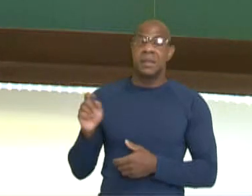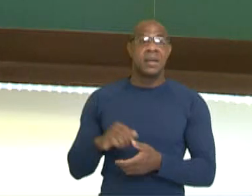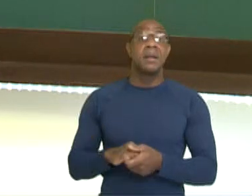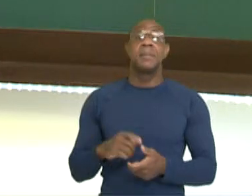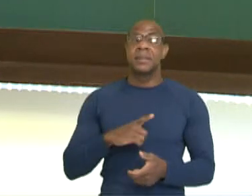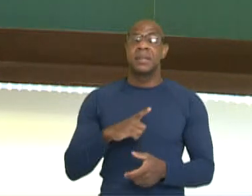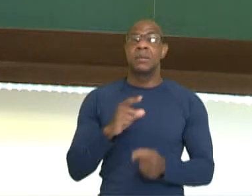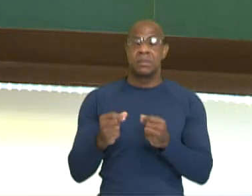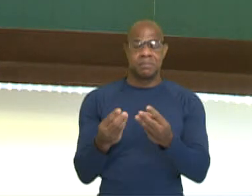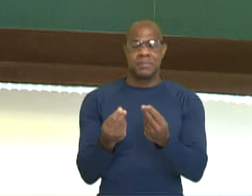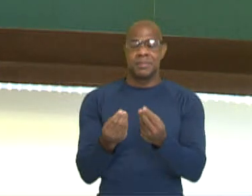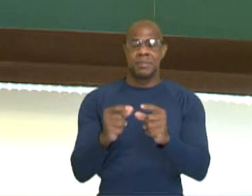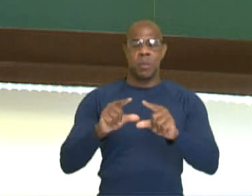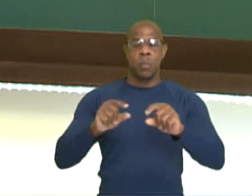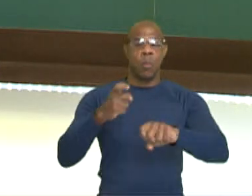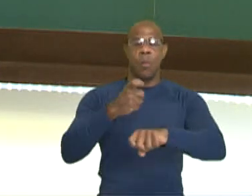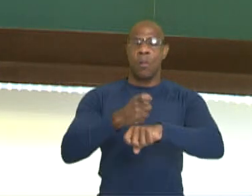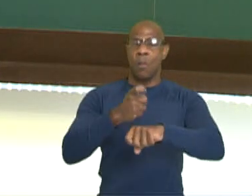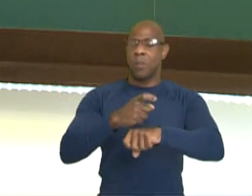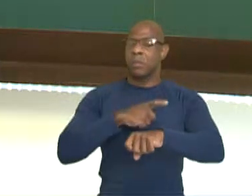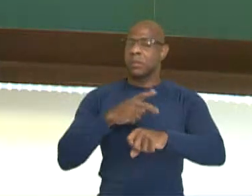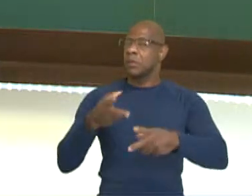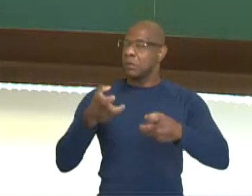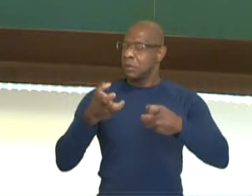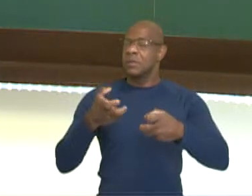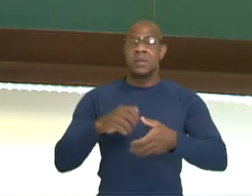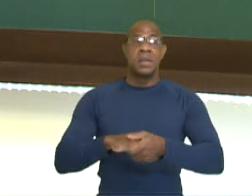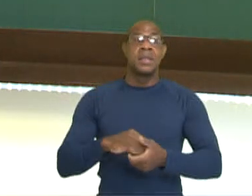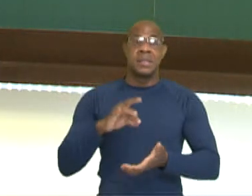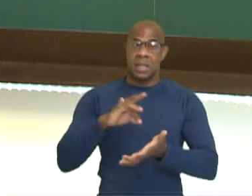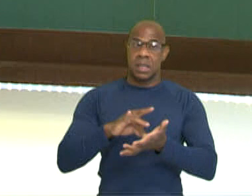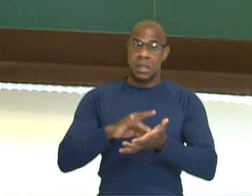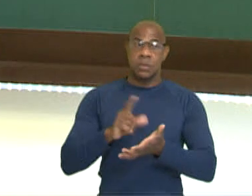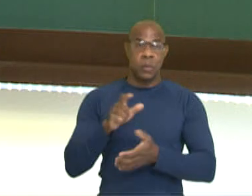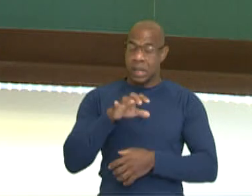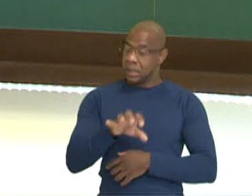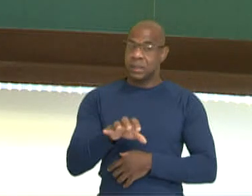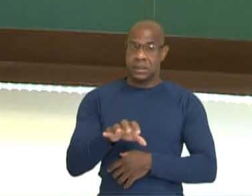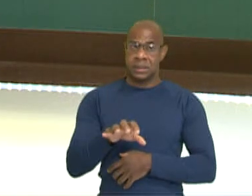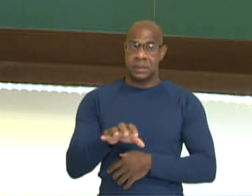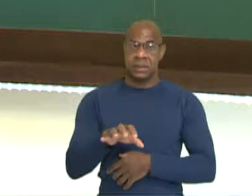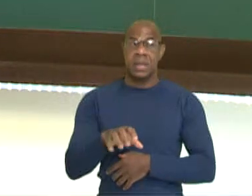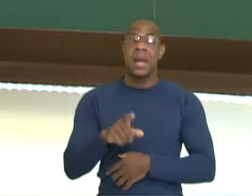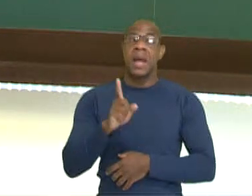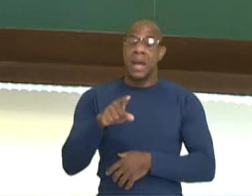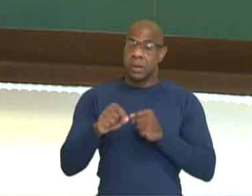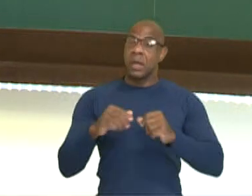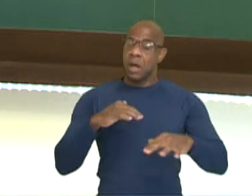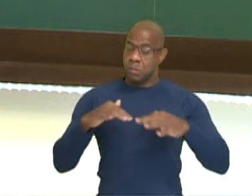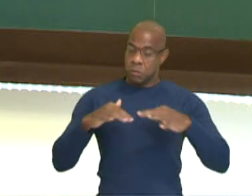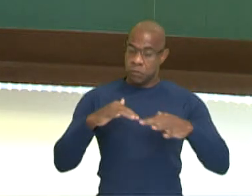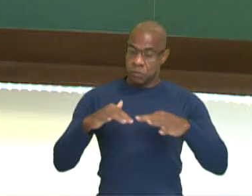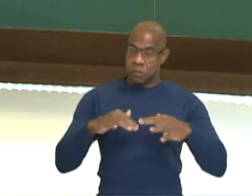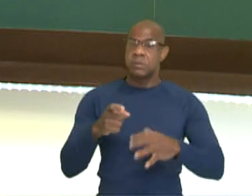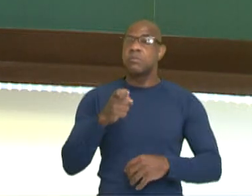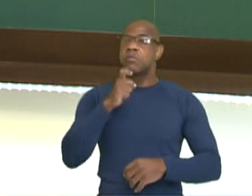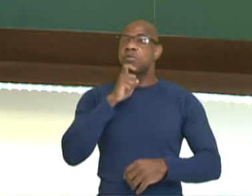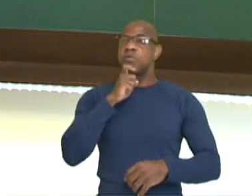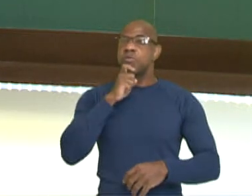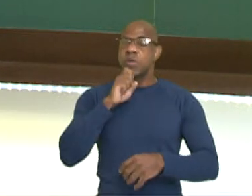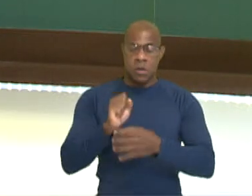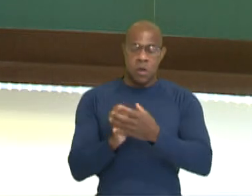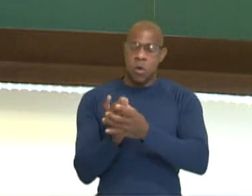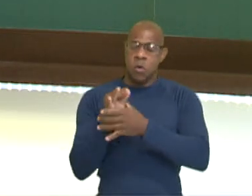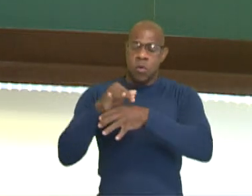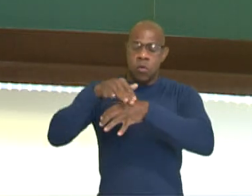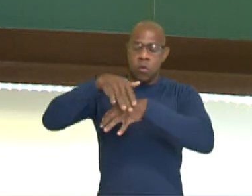haja essa textura que nós conhecemos. Porque na realidade elas não são assim, elas são inerentes a um movimento de resfriamento do magma